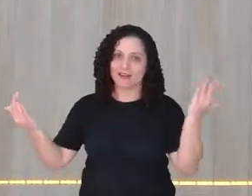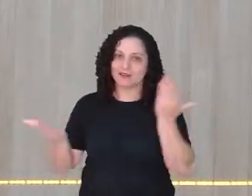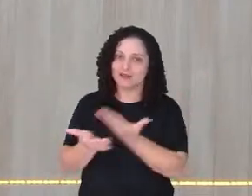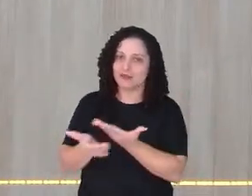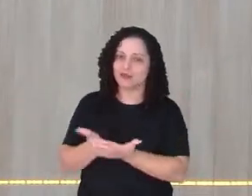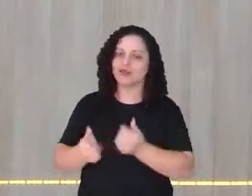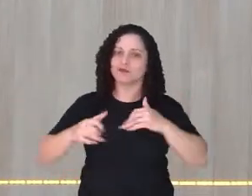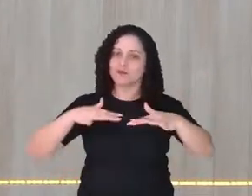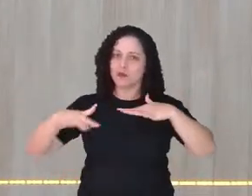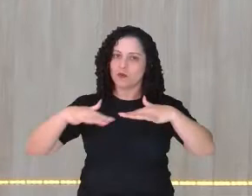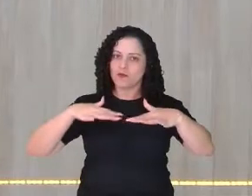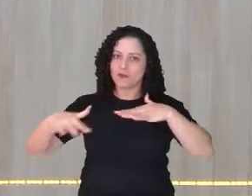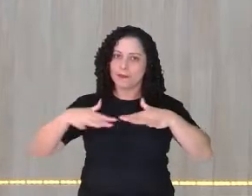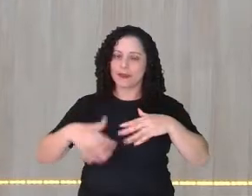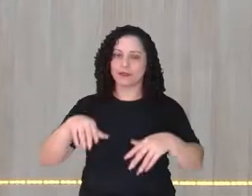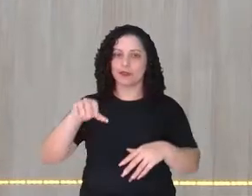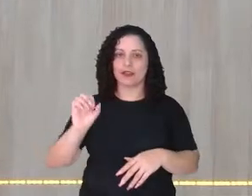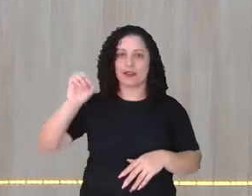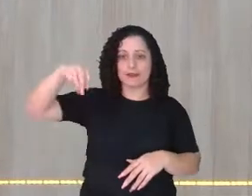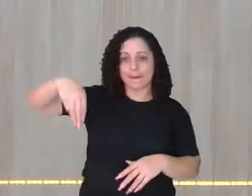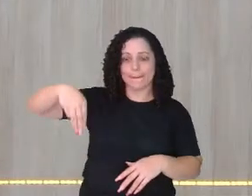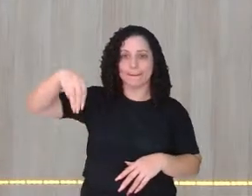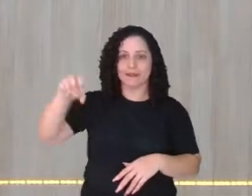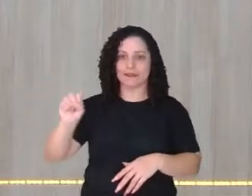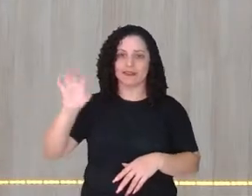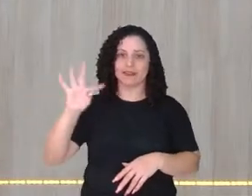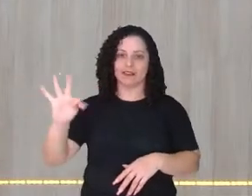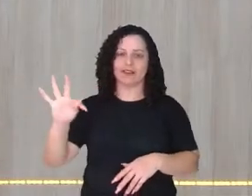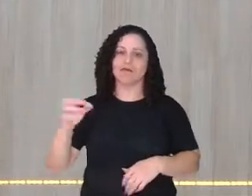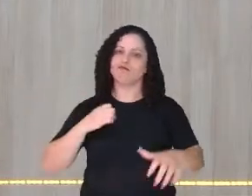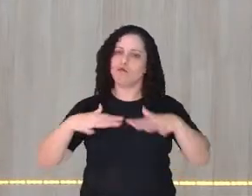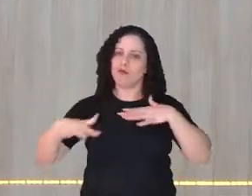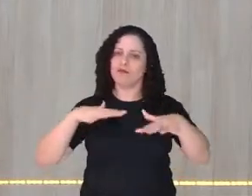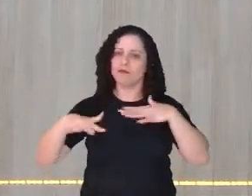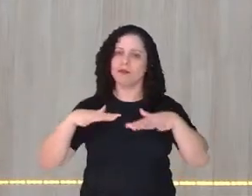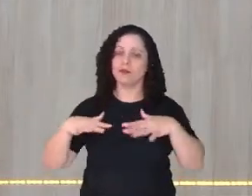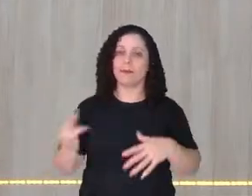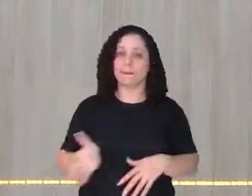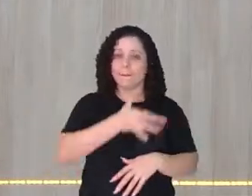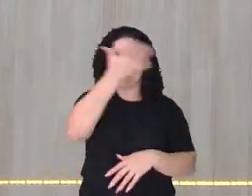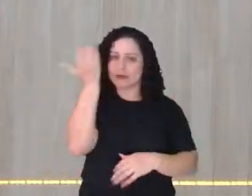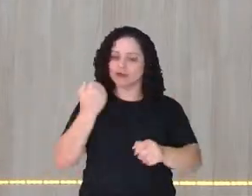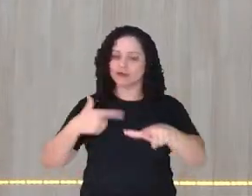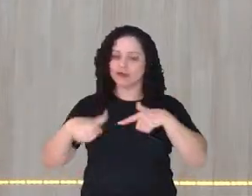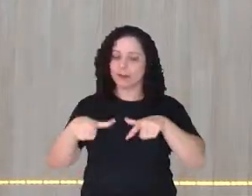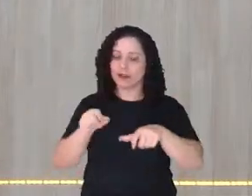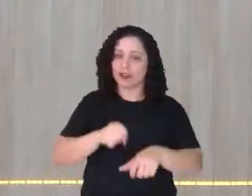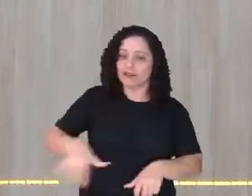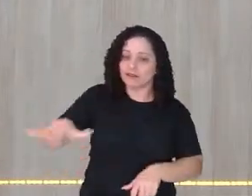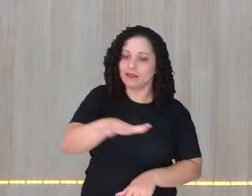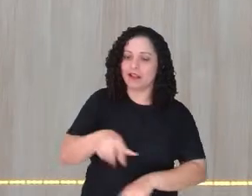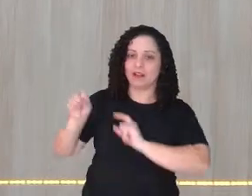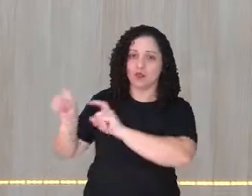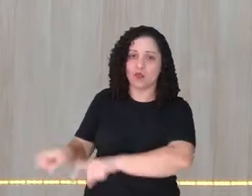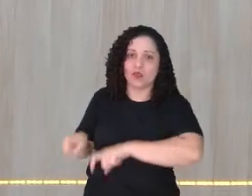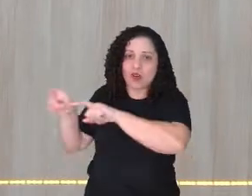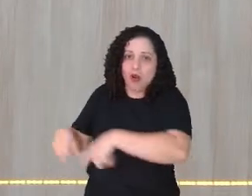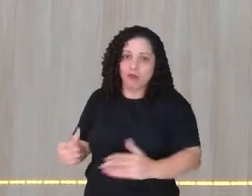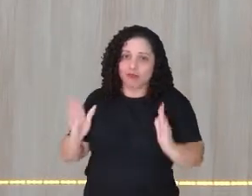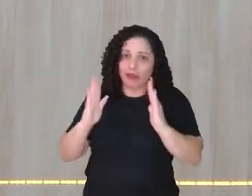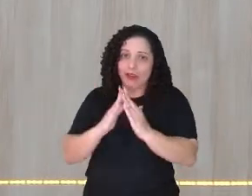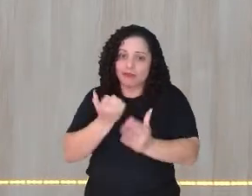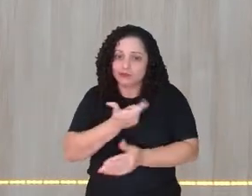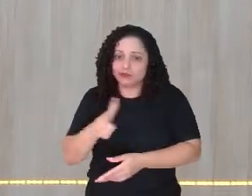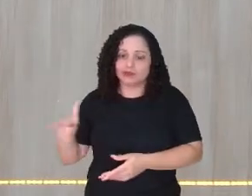o movimento, né, do MST, o Movimento dos Trabalhadores Rurais Sem Terra, certo? E aí na aula anterior a